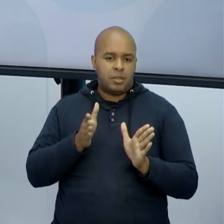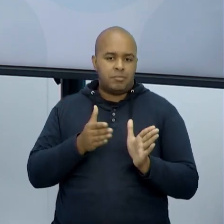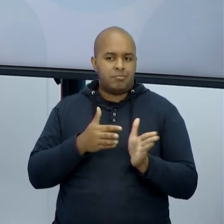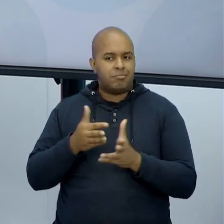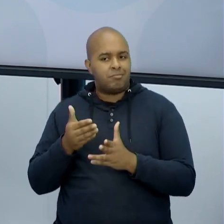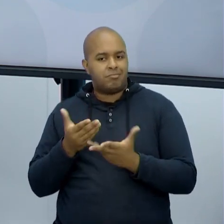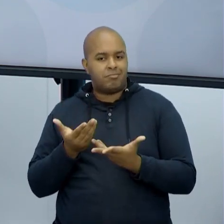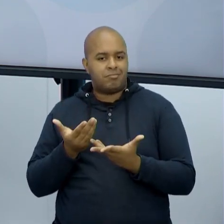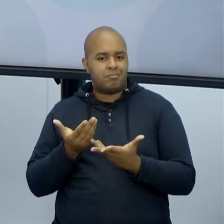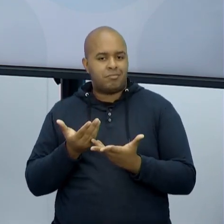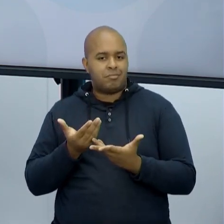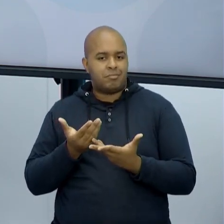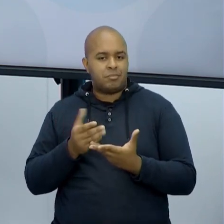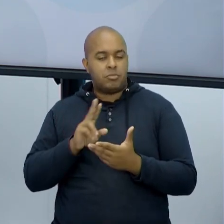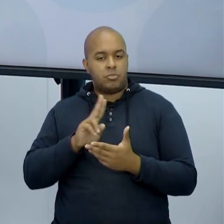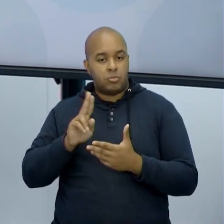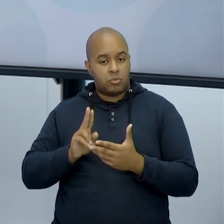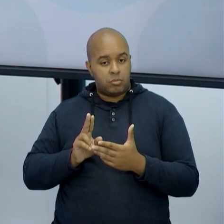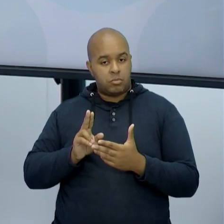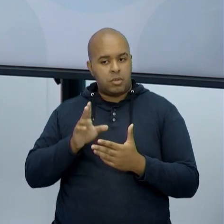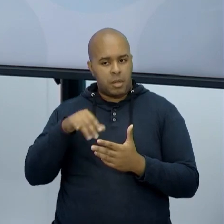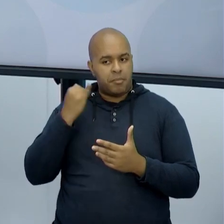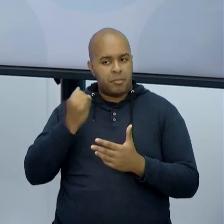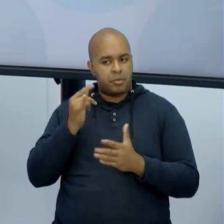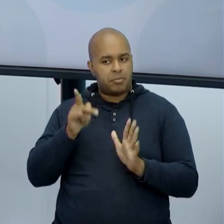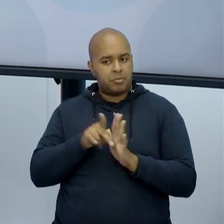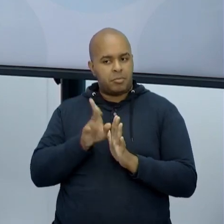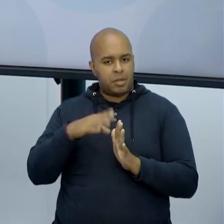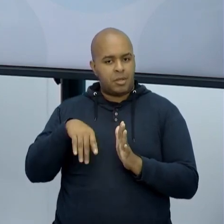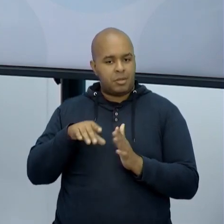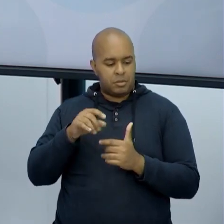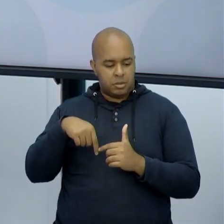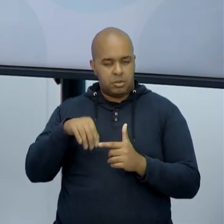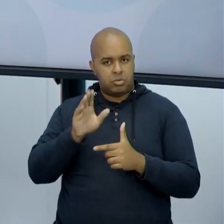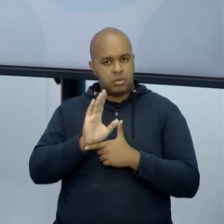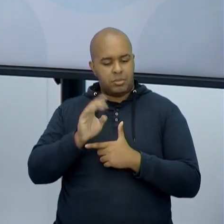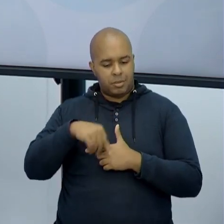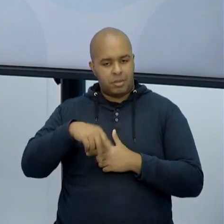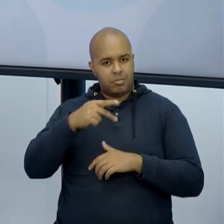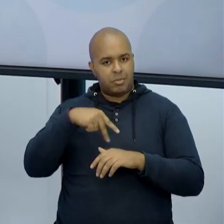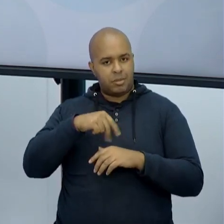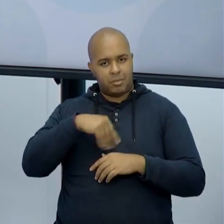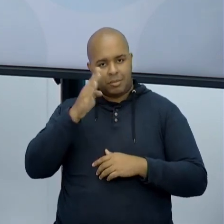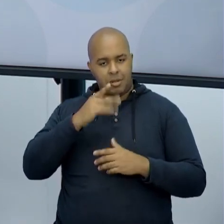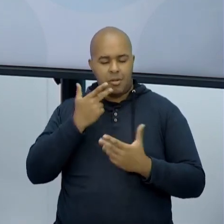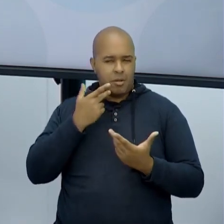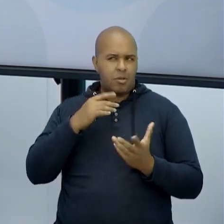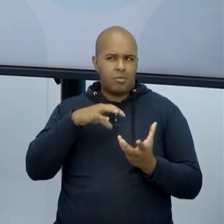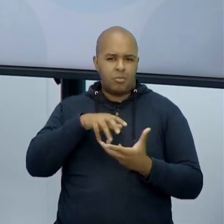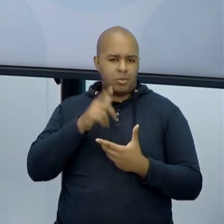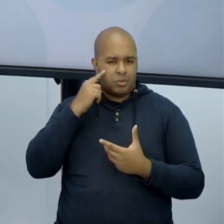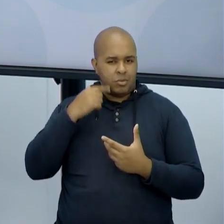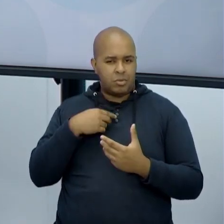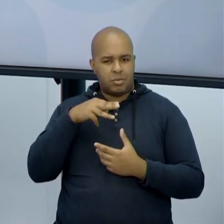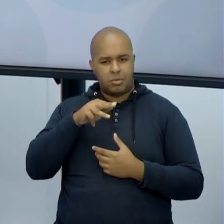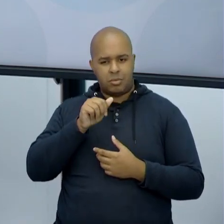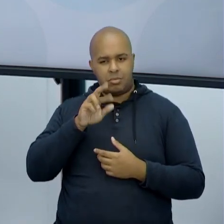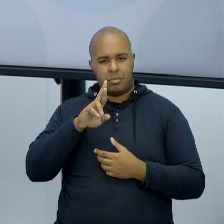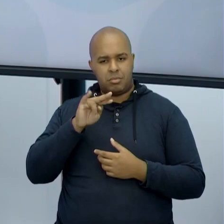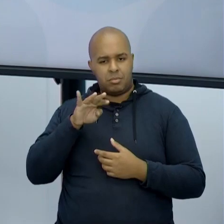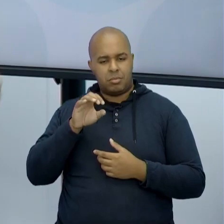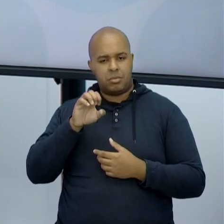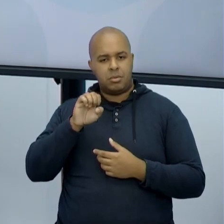passou, e nomes que são importantíssimos no cinema nacional. Claro, no cinema mundial nós temos Martin Scorsese,